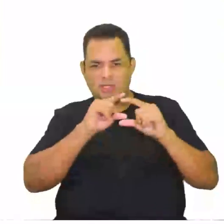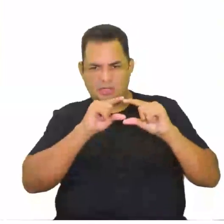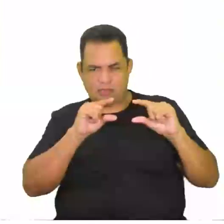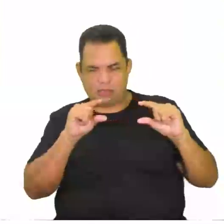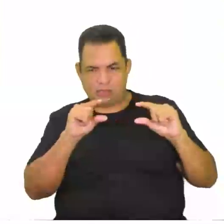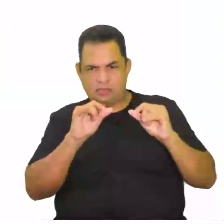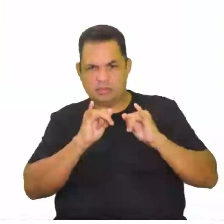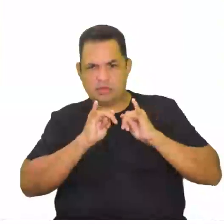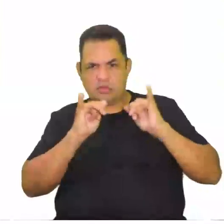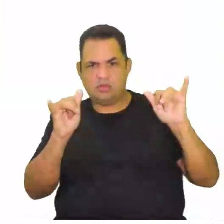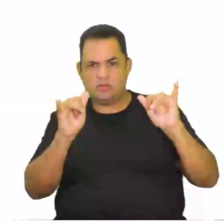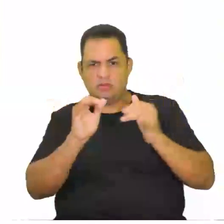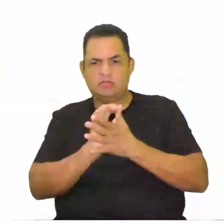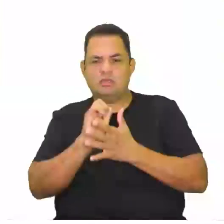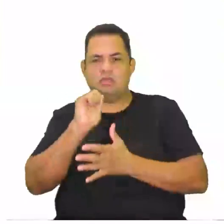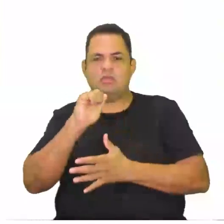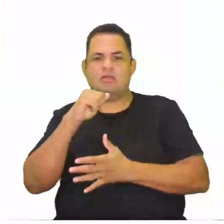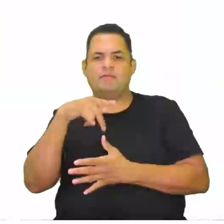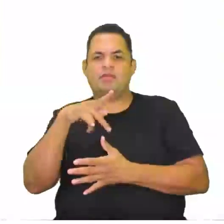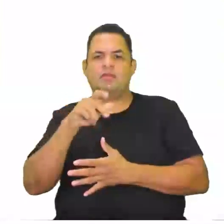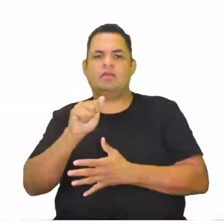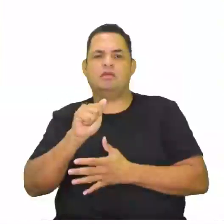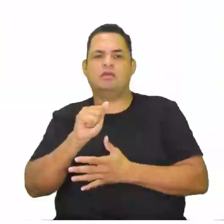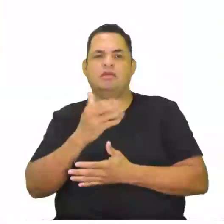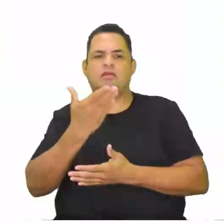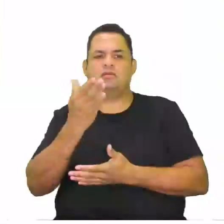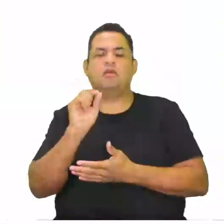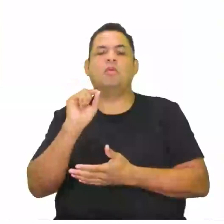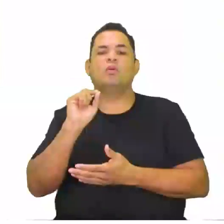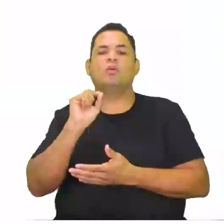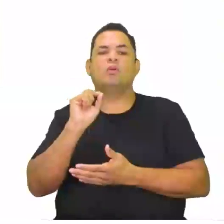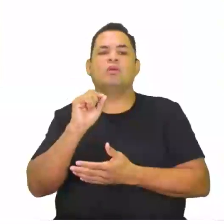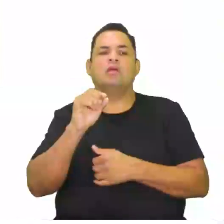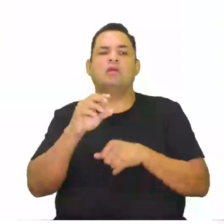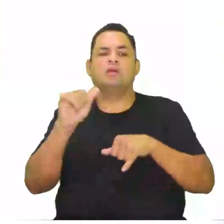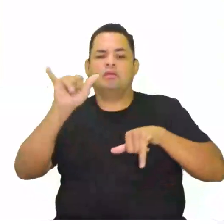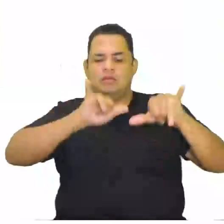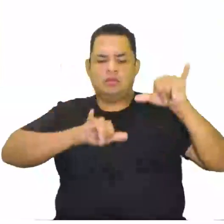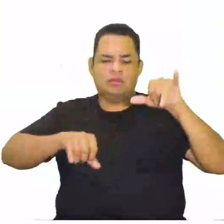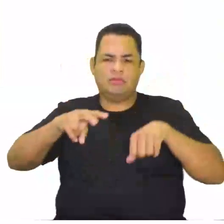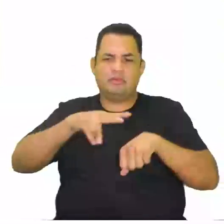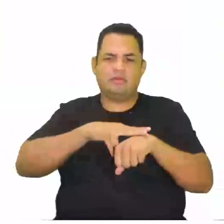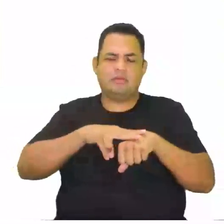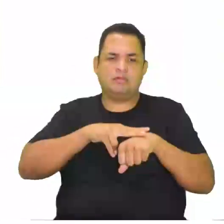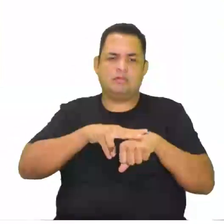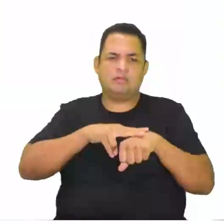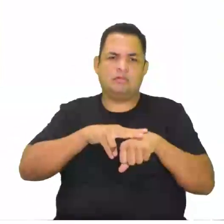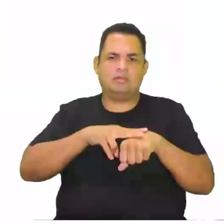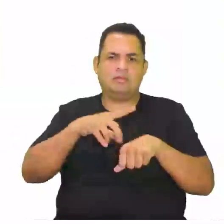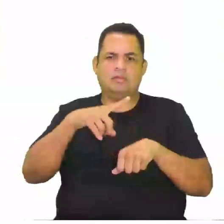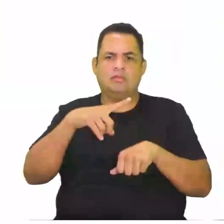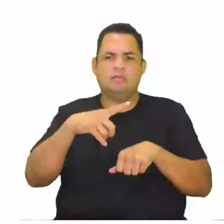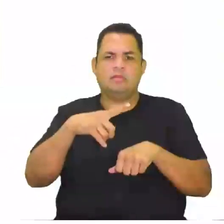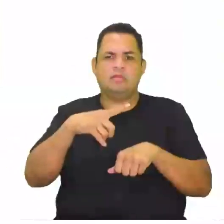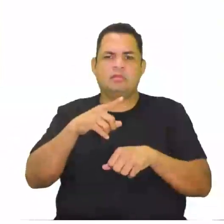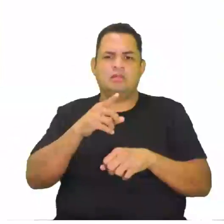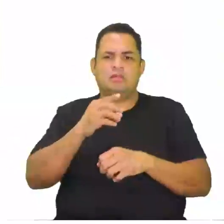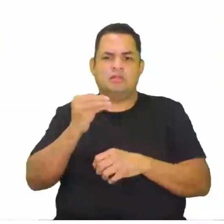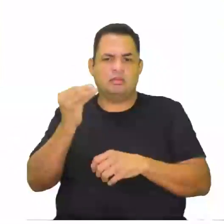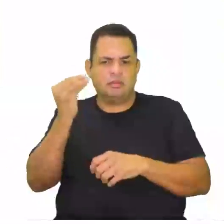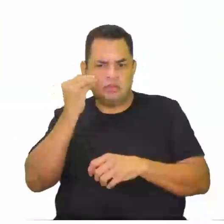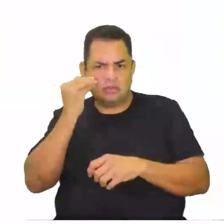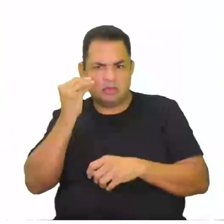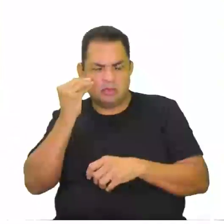Proteção Ambiental. Então, o que é a química verde? A química verde ela vai tentar trazer